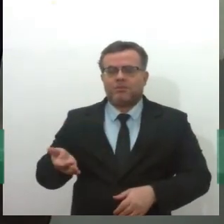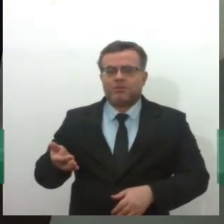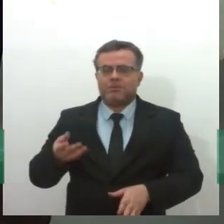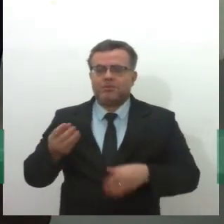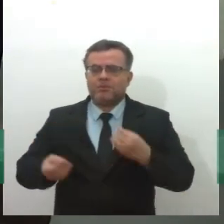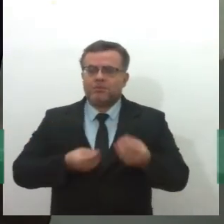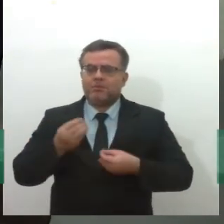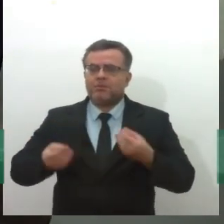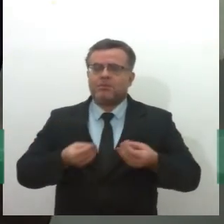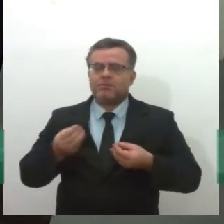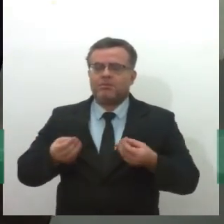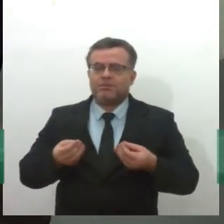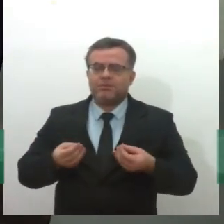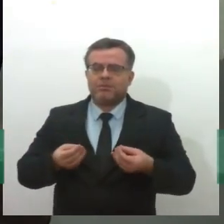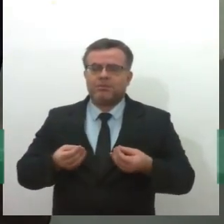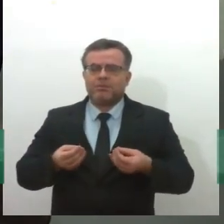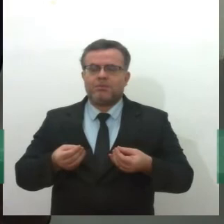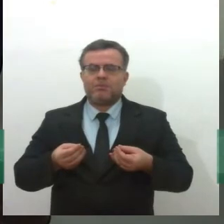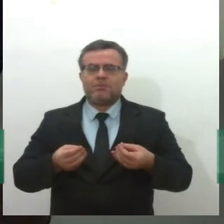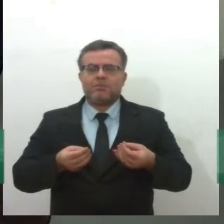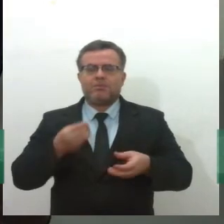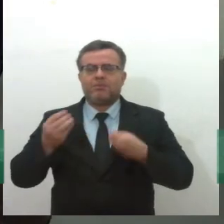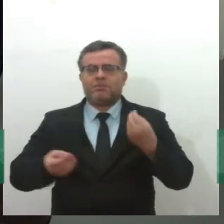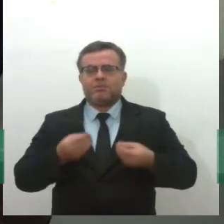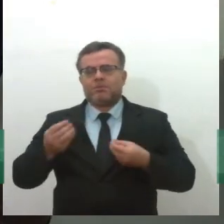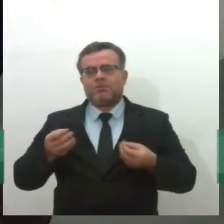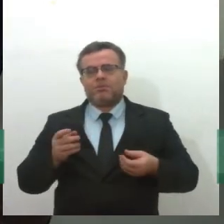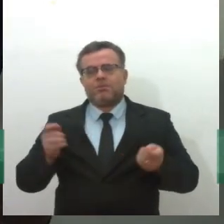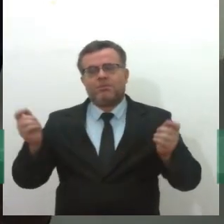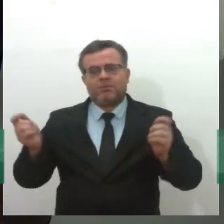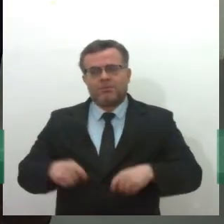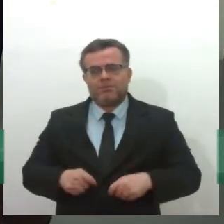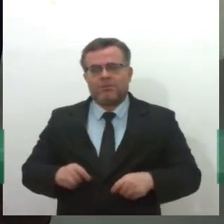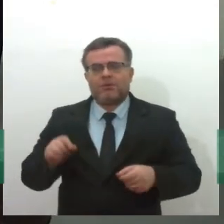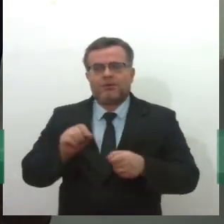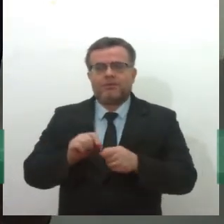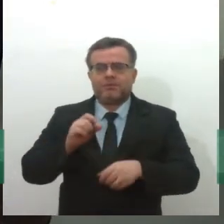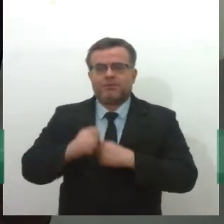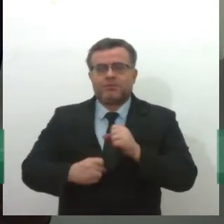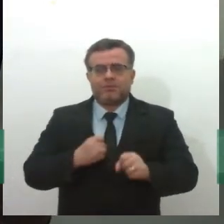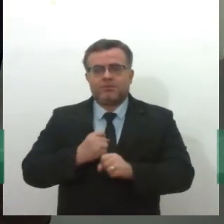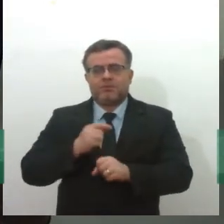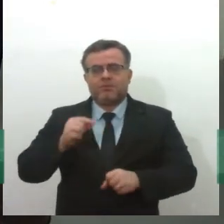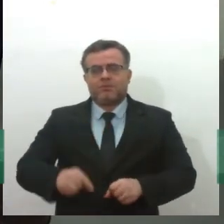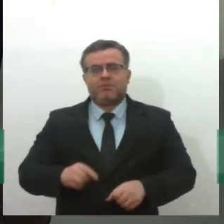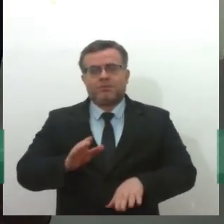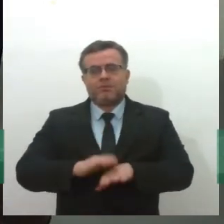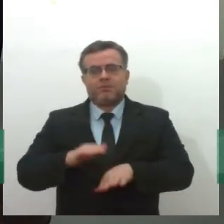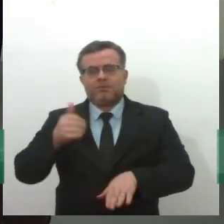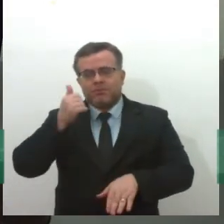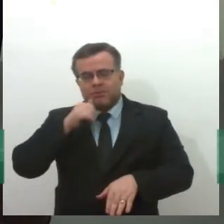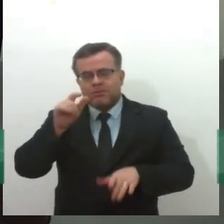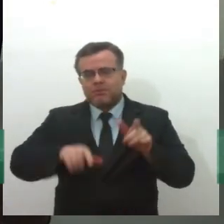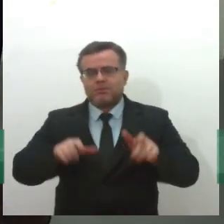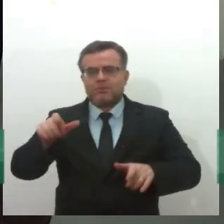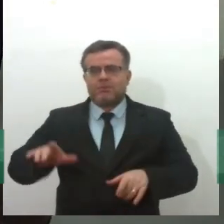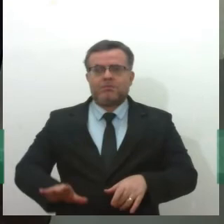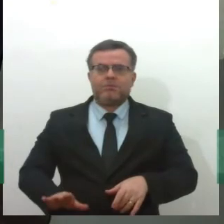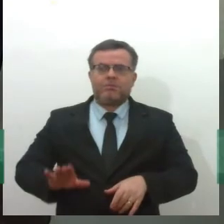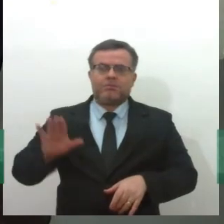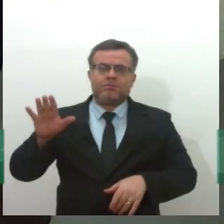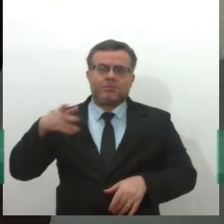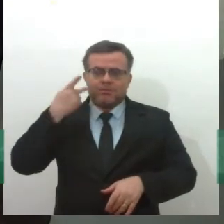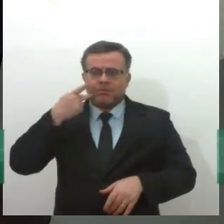que... O que é que ainda pode ser feito esse ano para que mais mulheres possam ser eleitas numa proporção